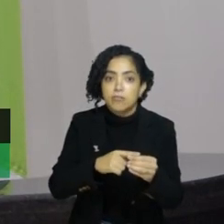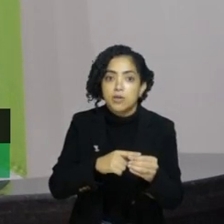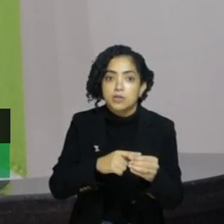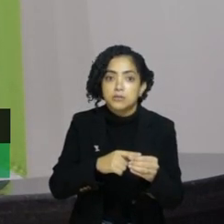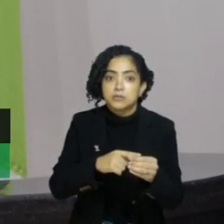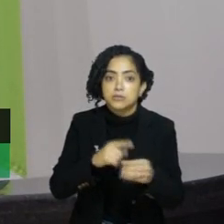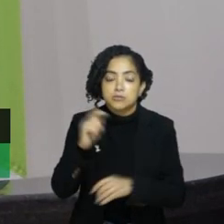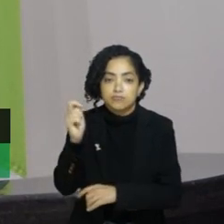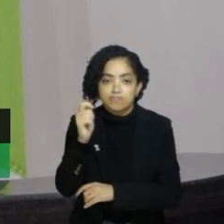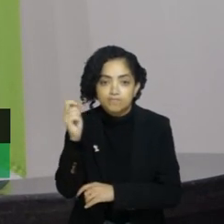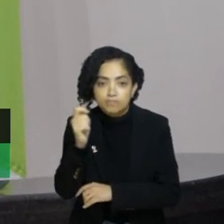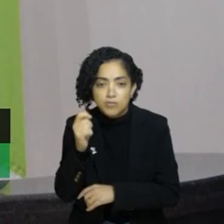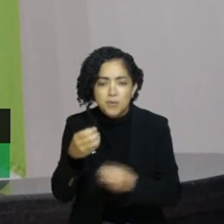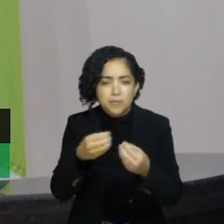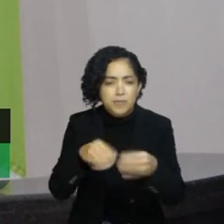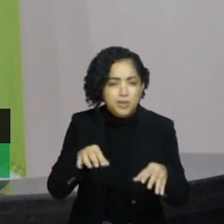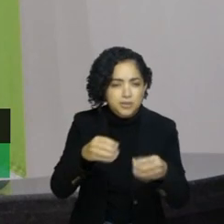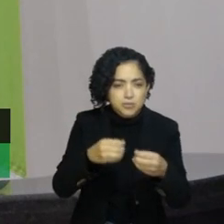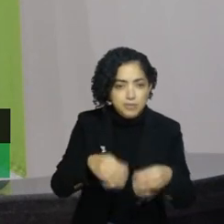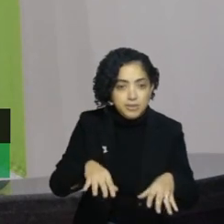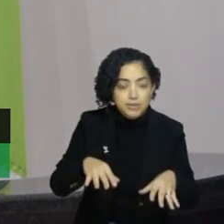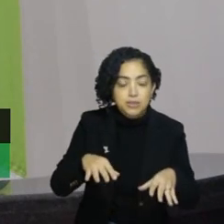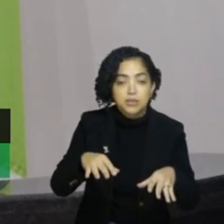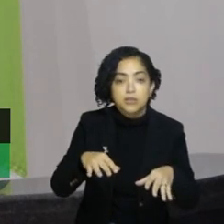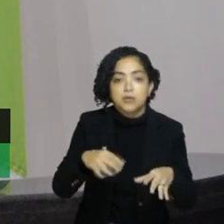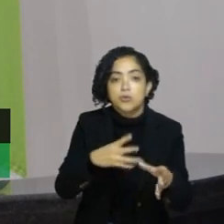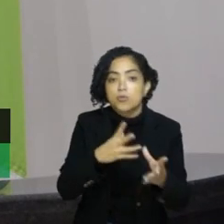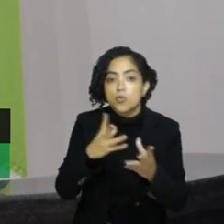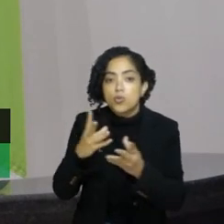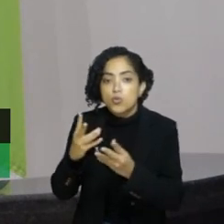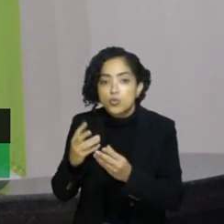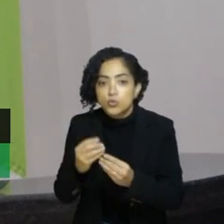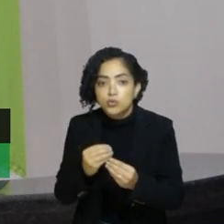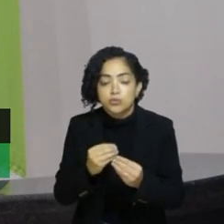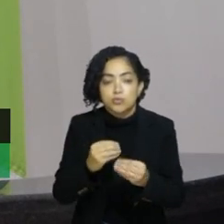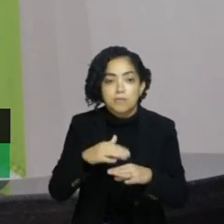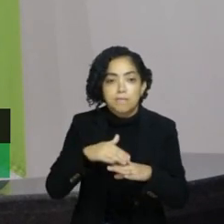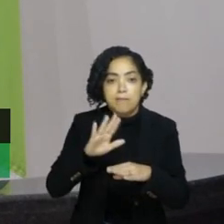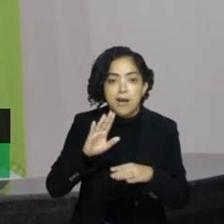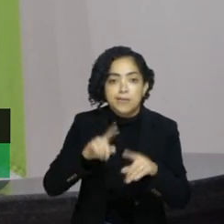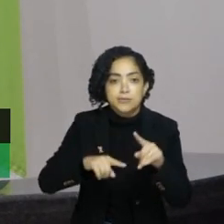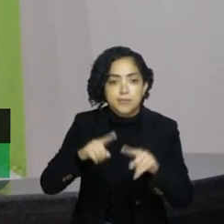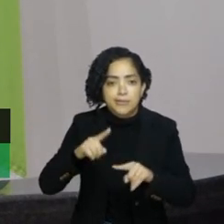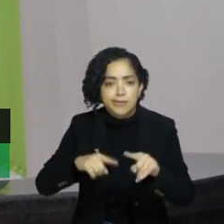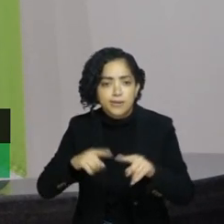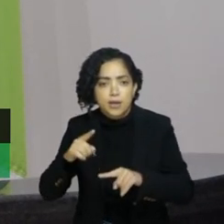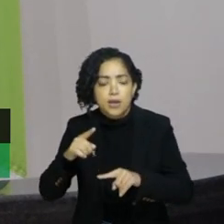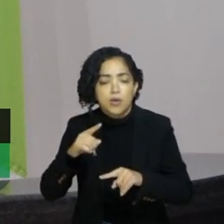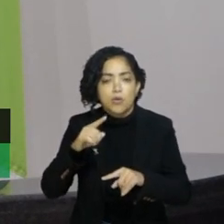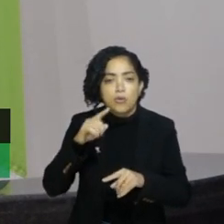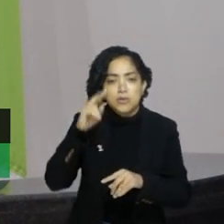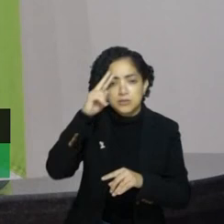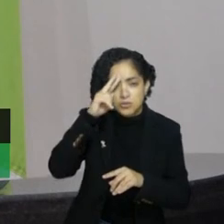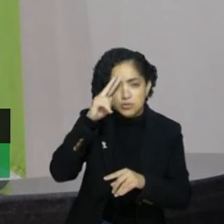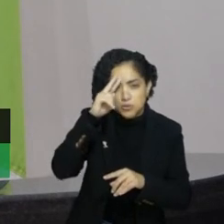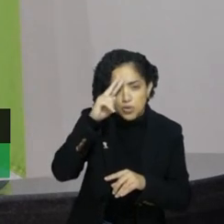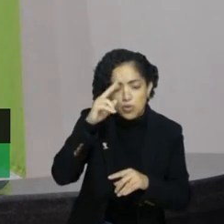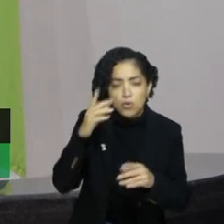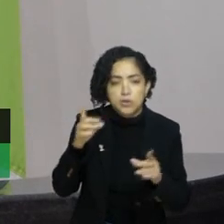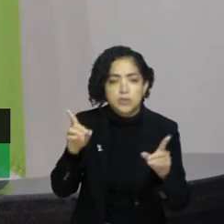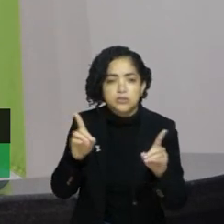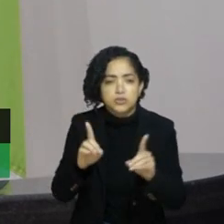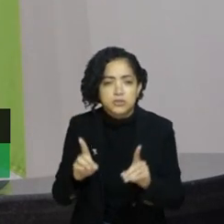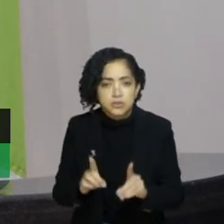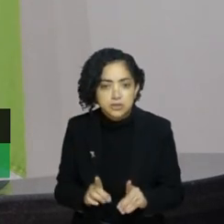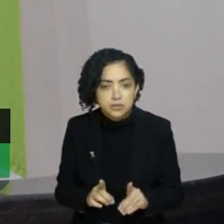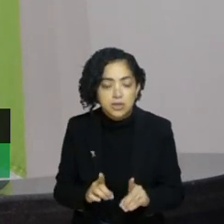bens materiais. Elas perderam parte da sua história, da sua dignidade, da condição de